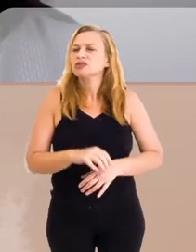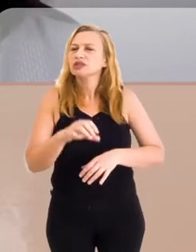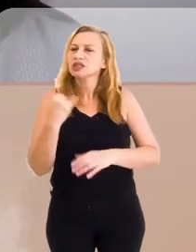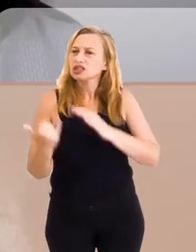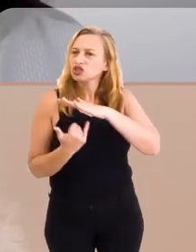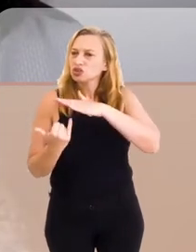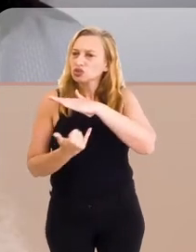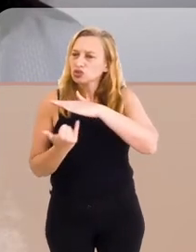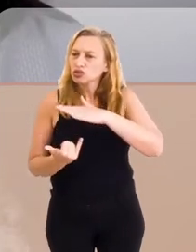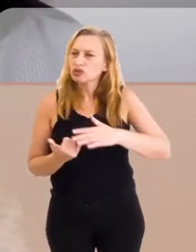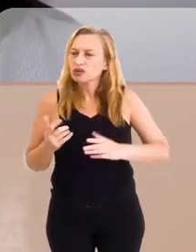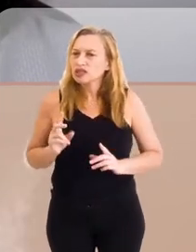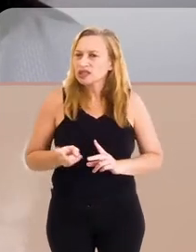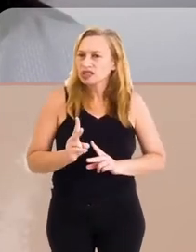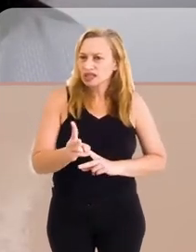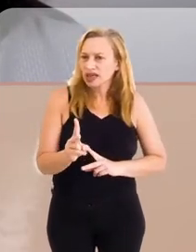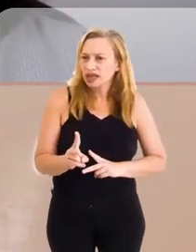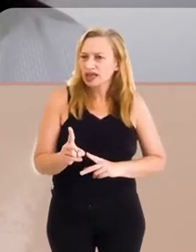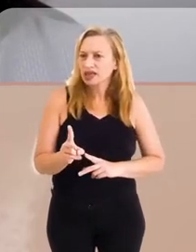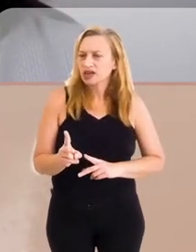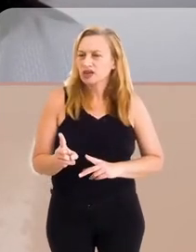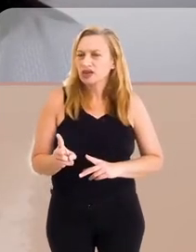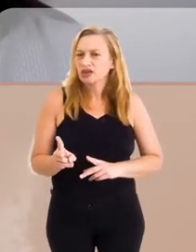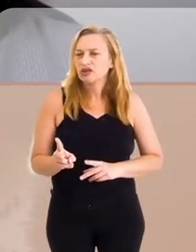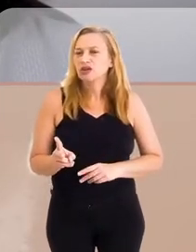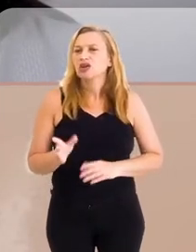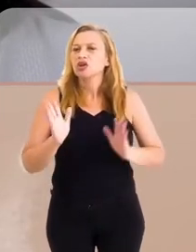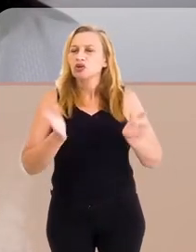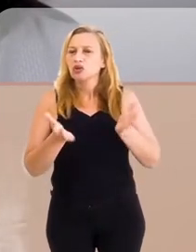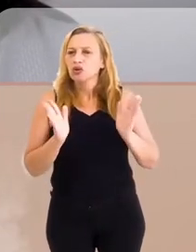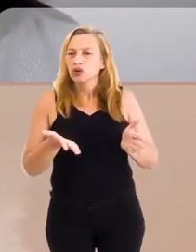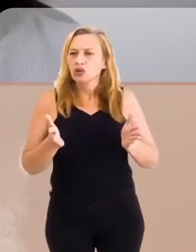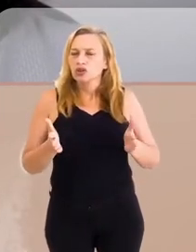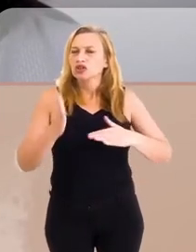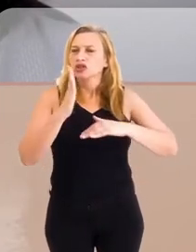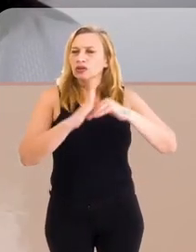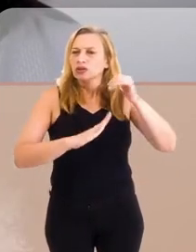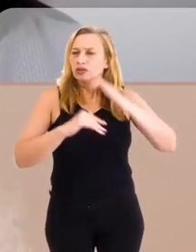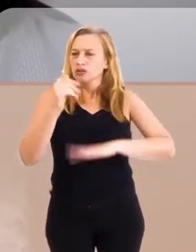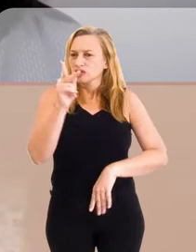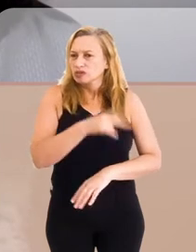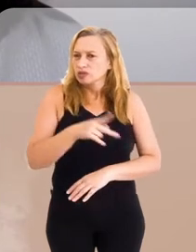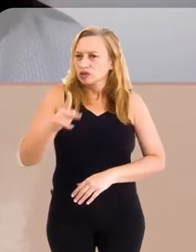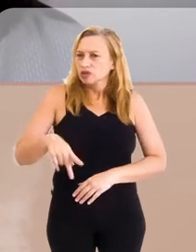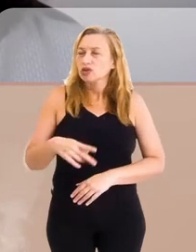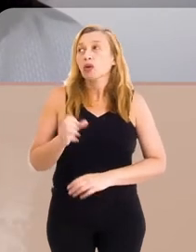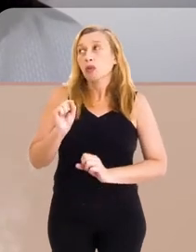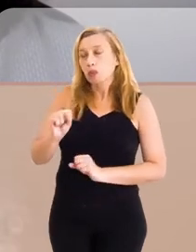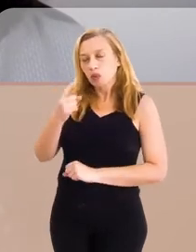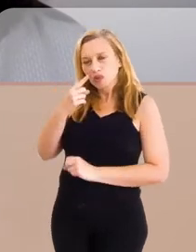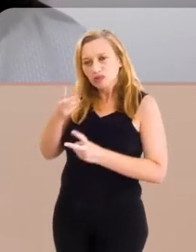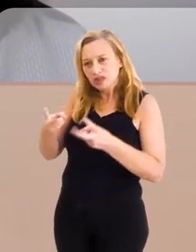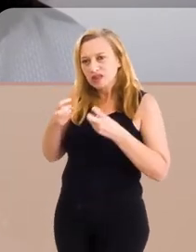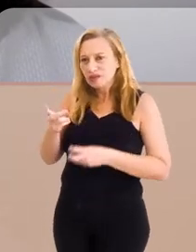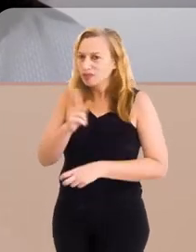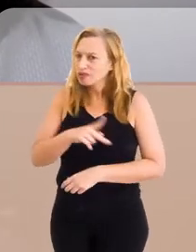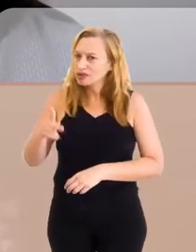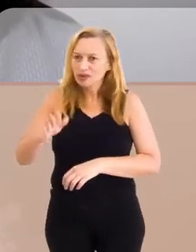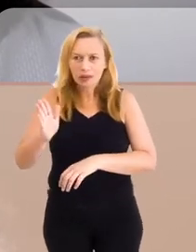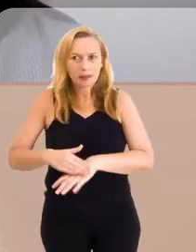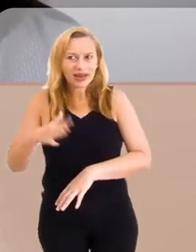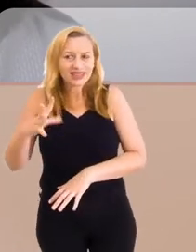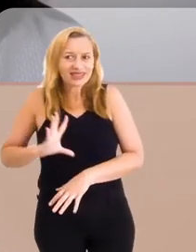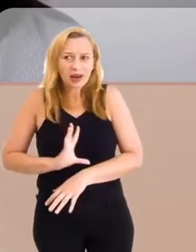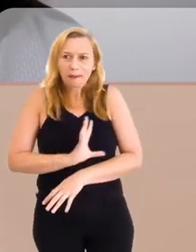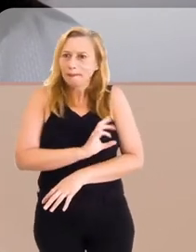aluna nessa instituição e segue uma carreira e hoje é professora e, pelo que eu pude ver, uma